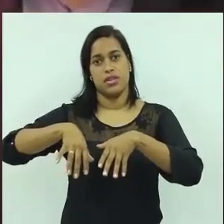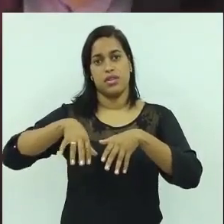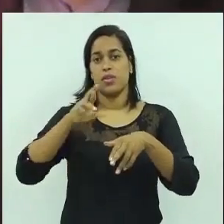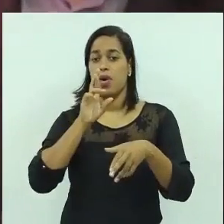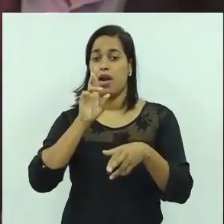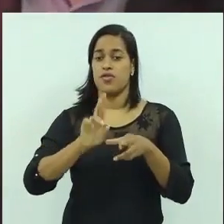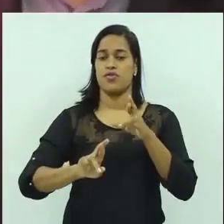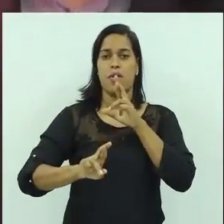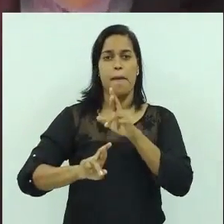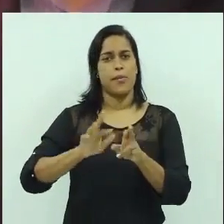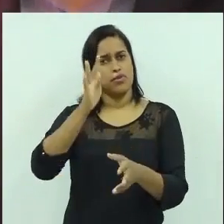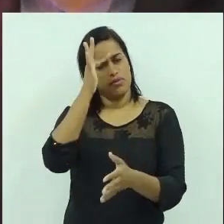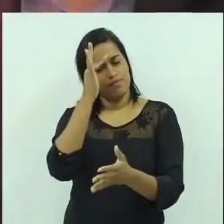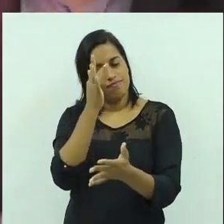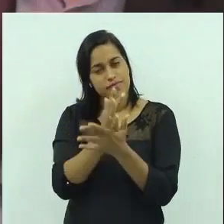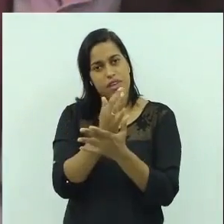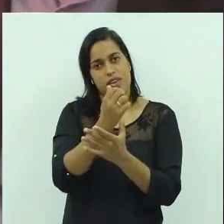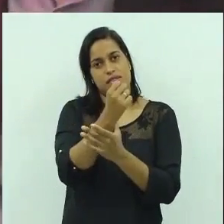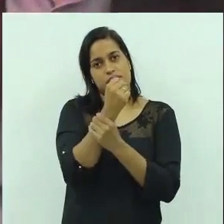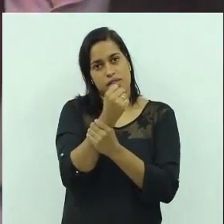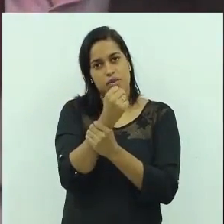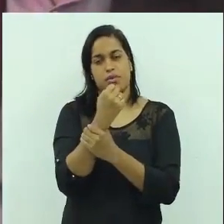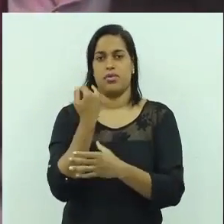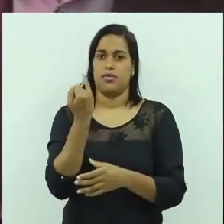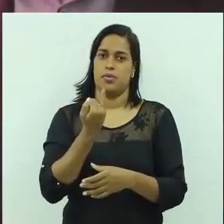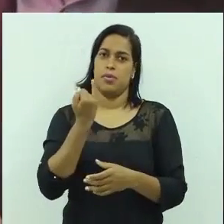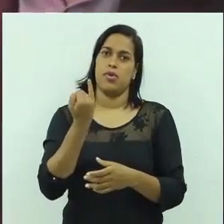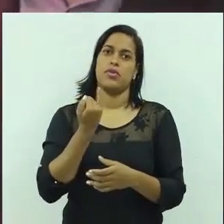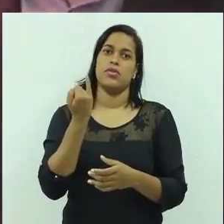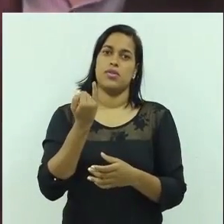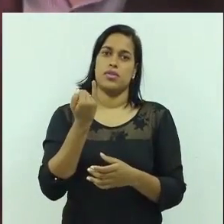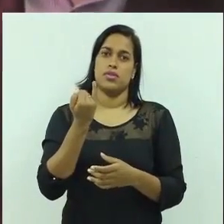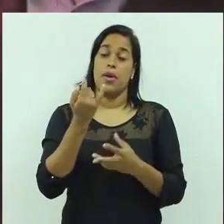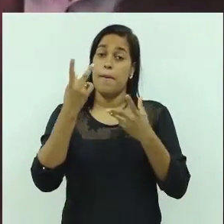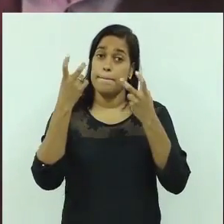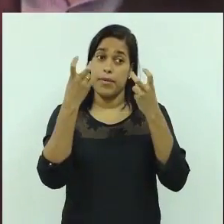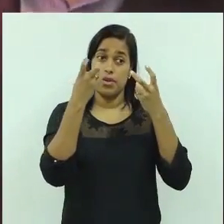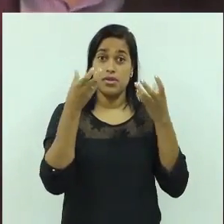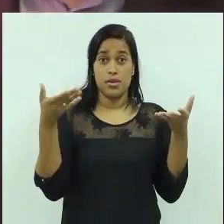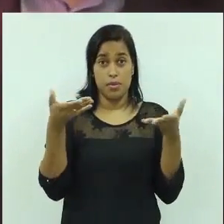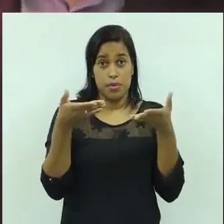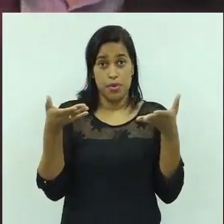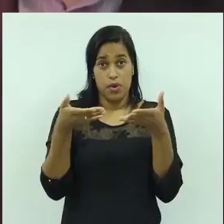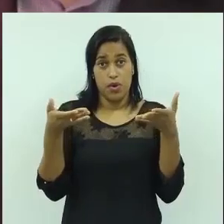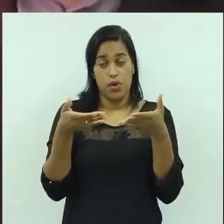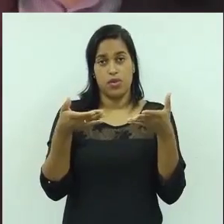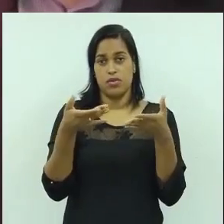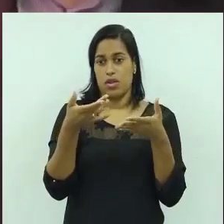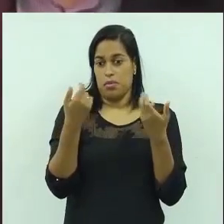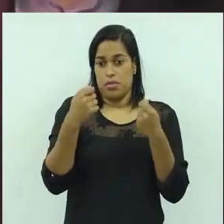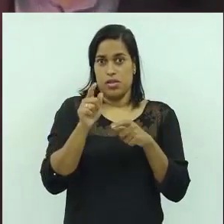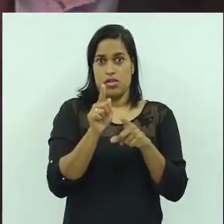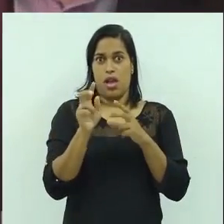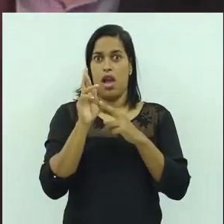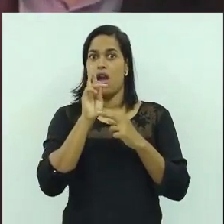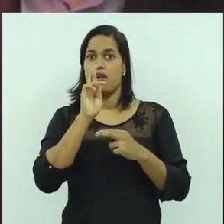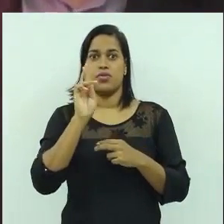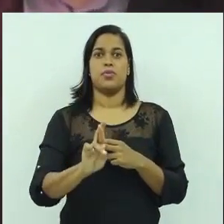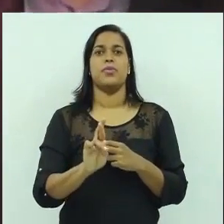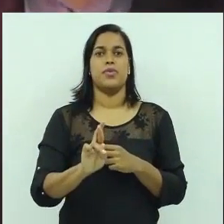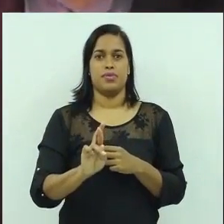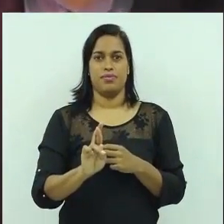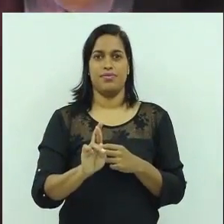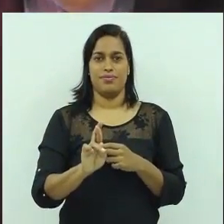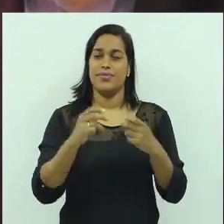respostas fidedignas, seguras, fundamentadas. Uma coisa que eu percebo muito, Lorena, é que não basta responder. É preciso